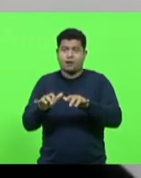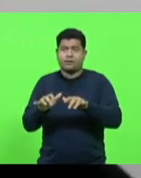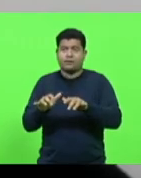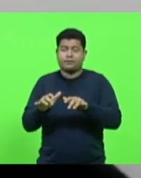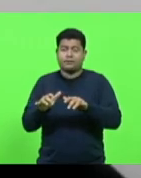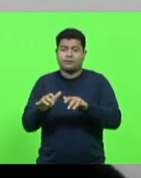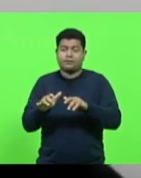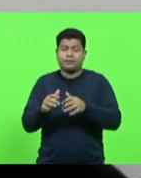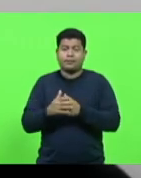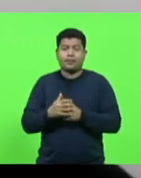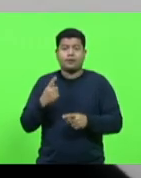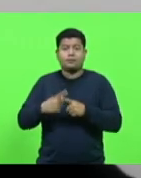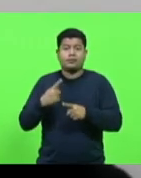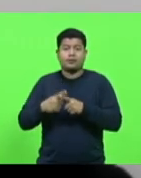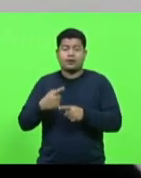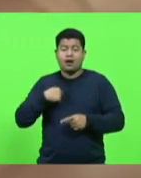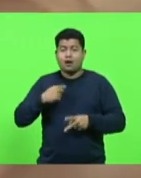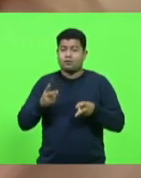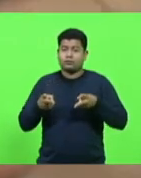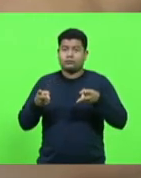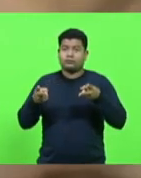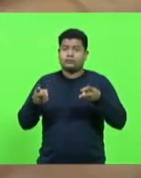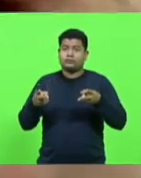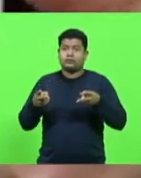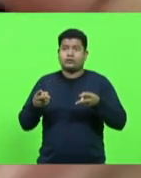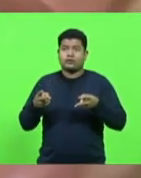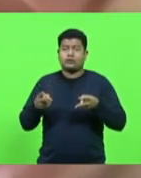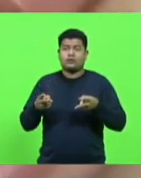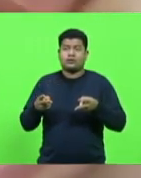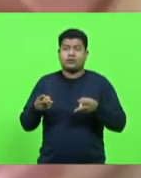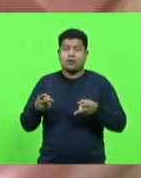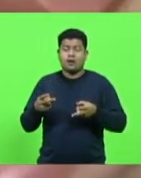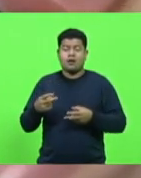ainda continuo aqui, ó,